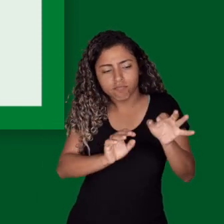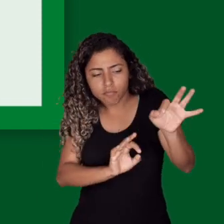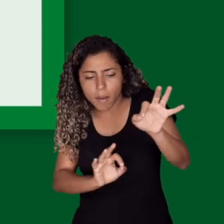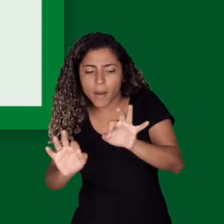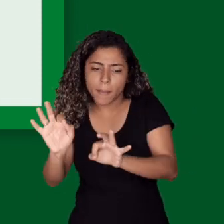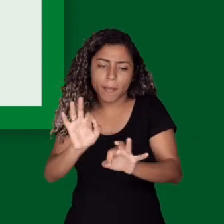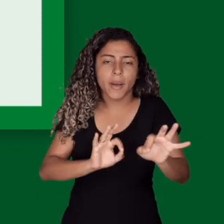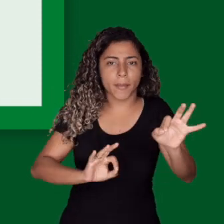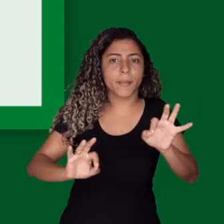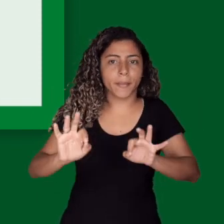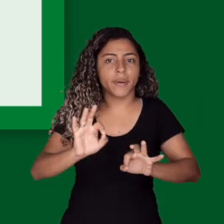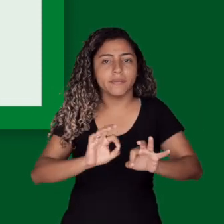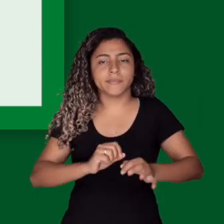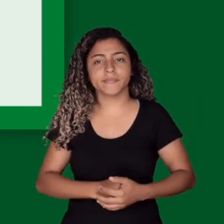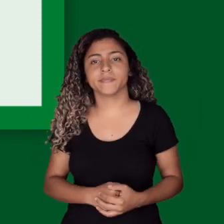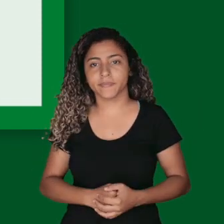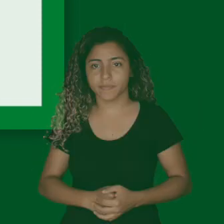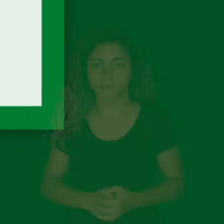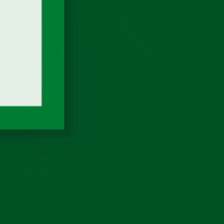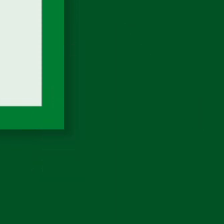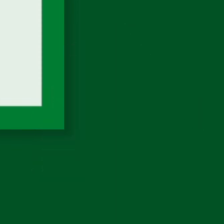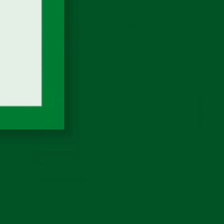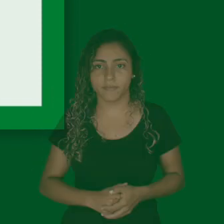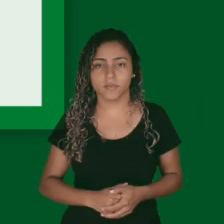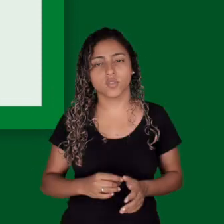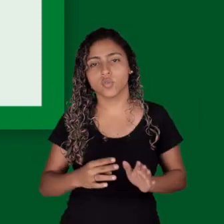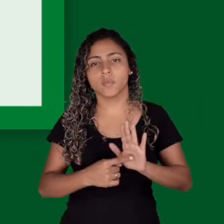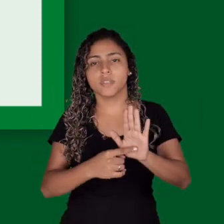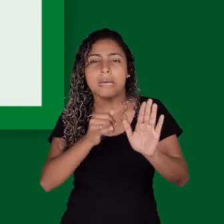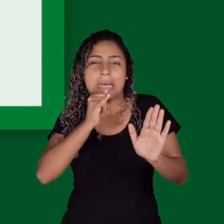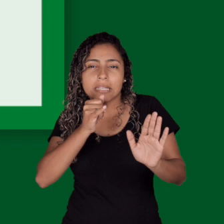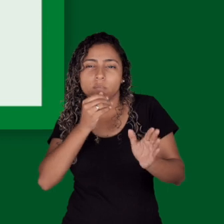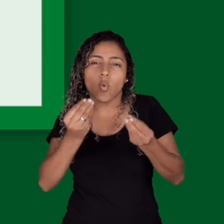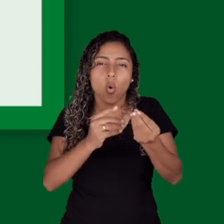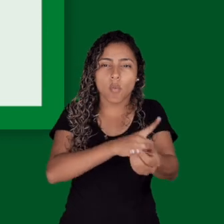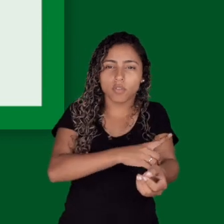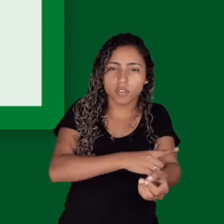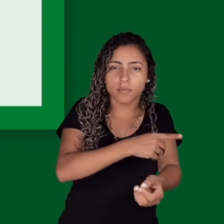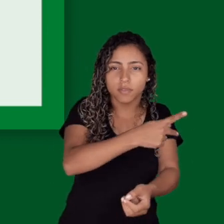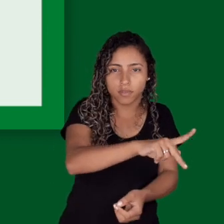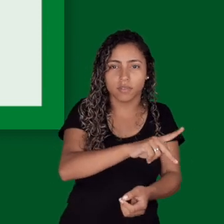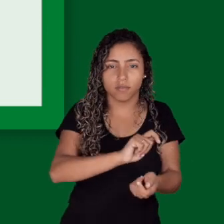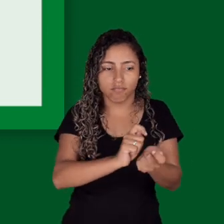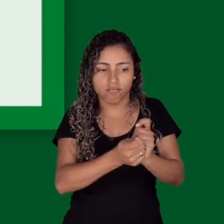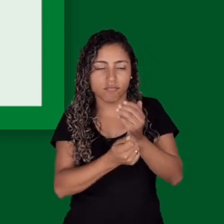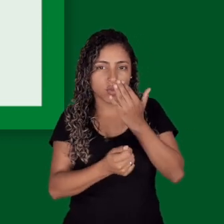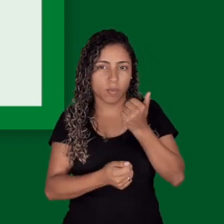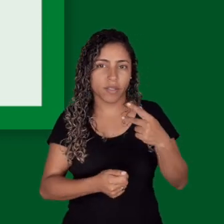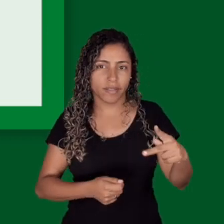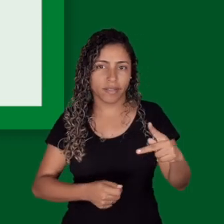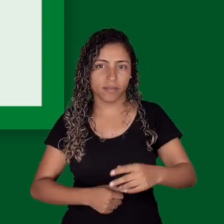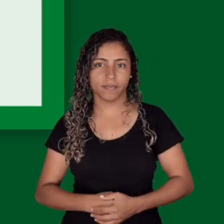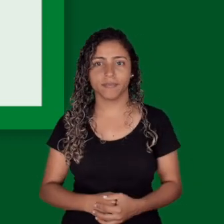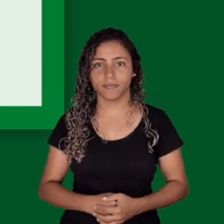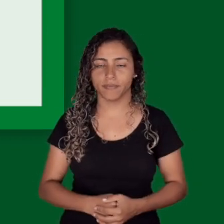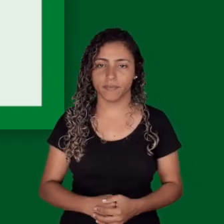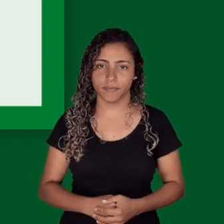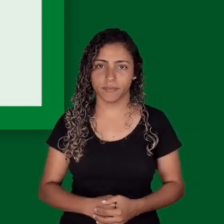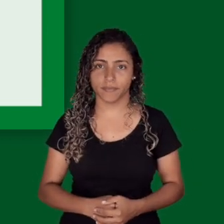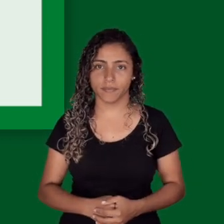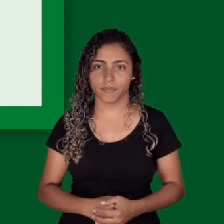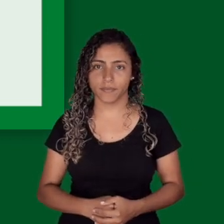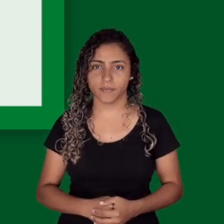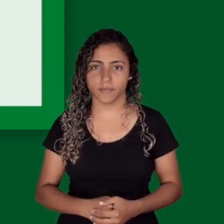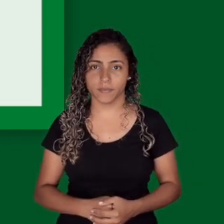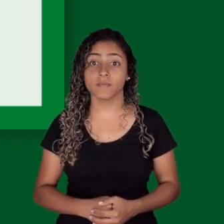tomar. Mas esse é um exemplo dos nossos cardápios para alunos com diabetes mellitus. E qual que é a importância desses